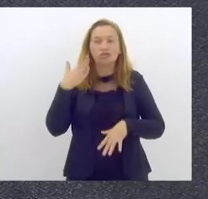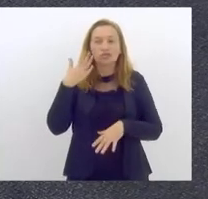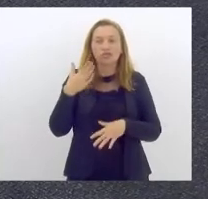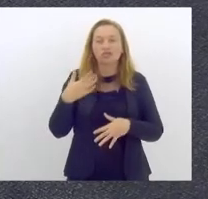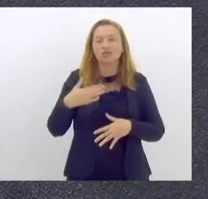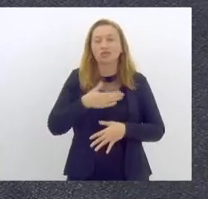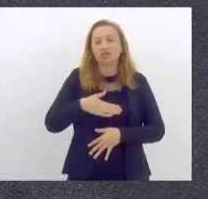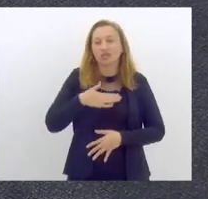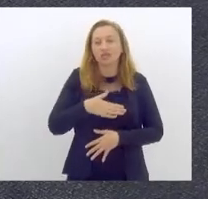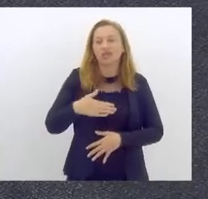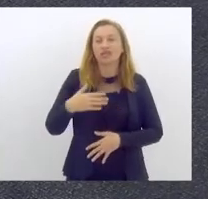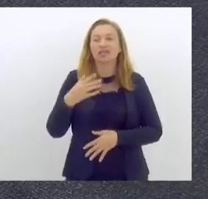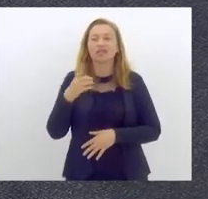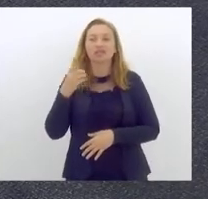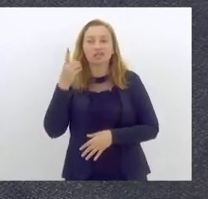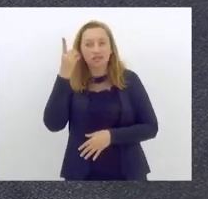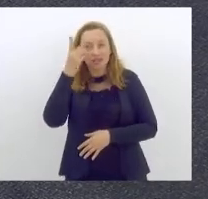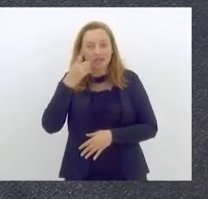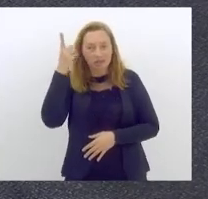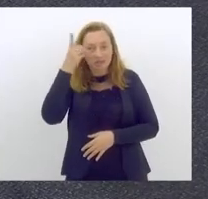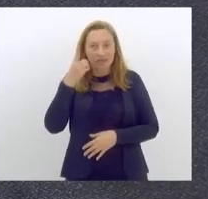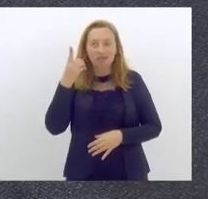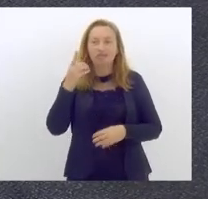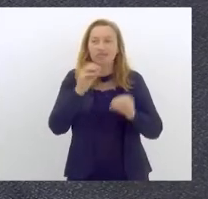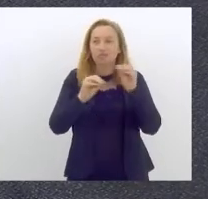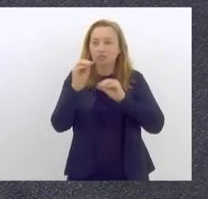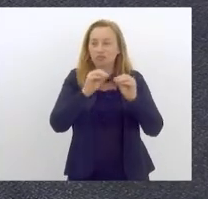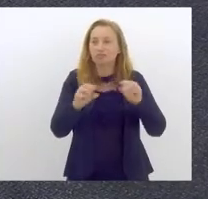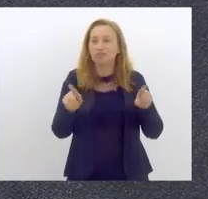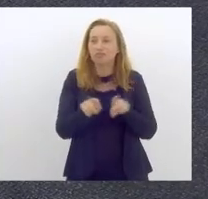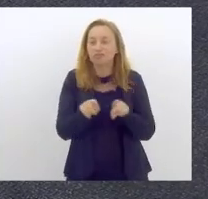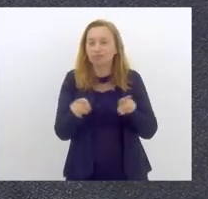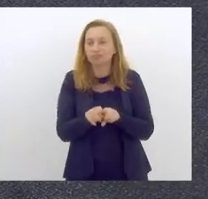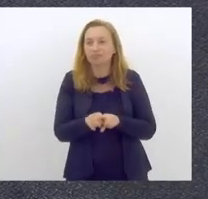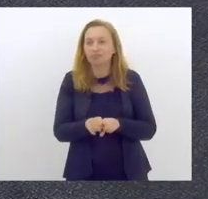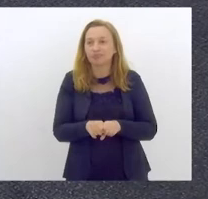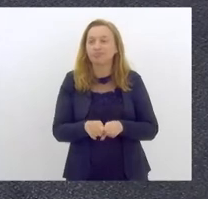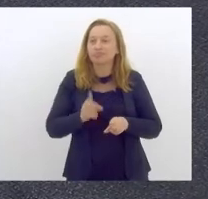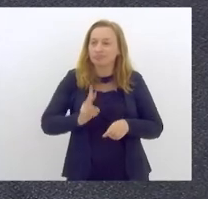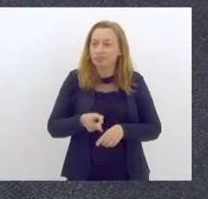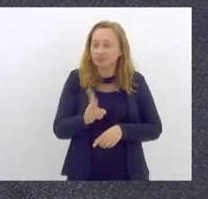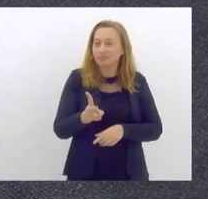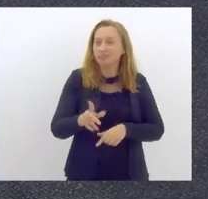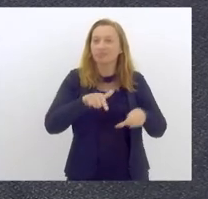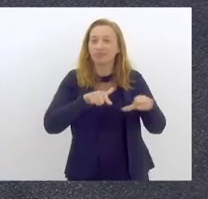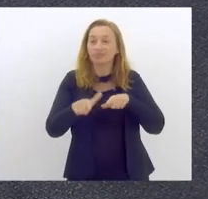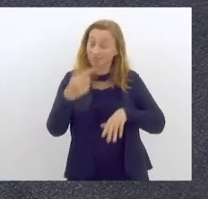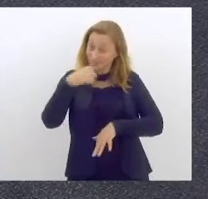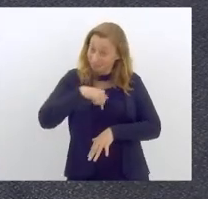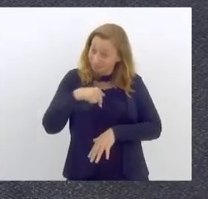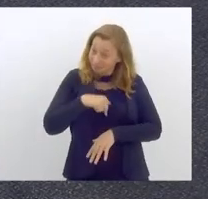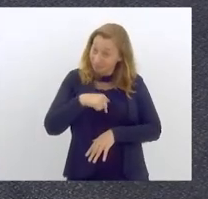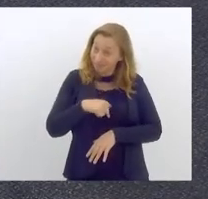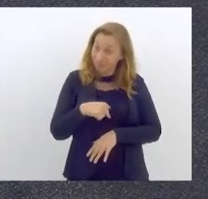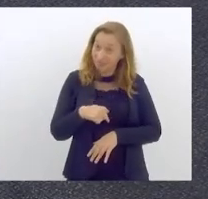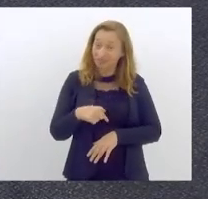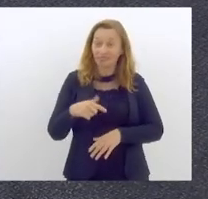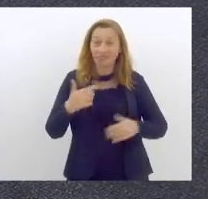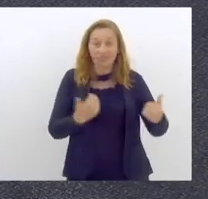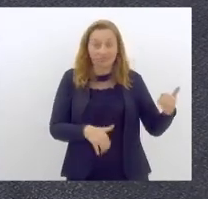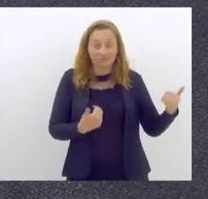a deputada Rejane mandasse um beijo carinhoso para elas porque elas estão dando continuidade ao trabalho e eu tô aqui elas estão sendo